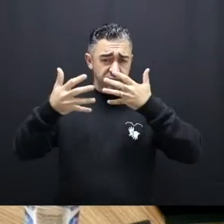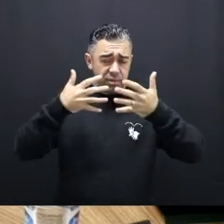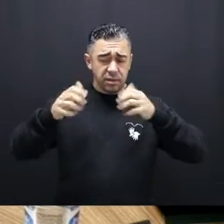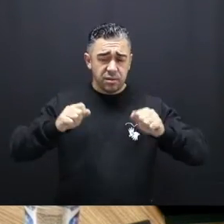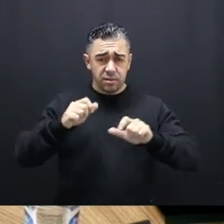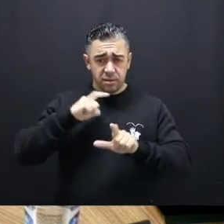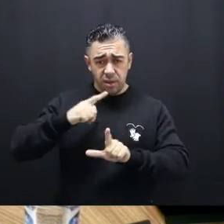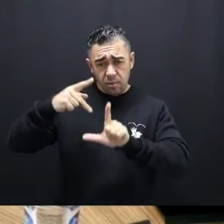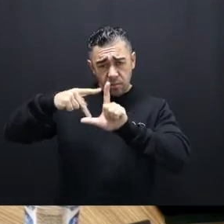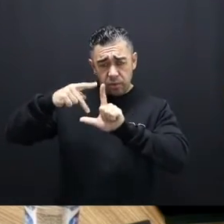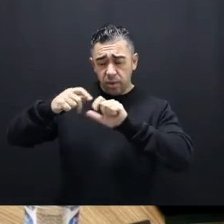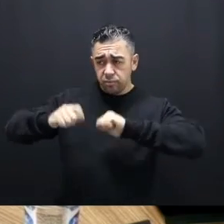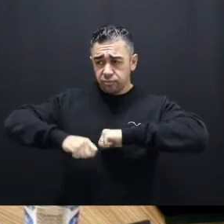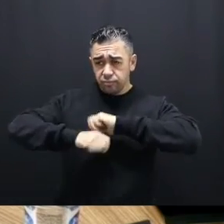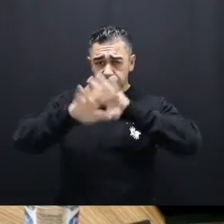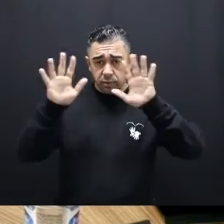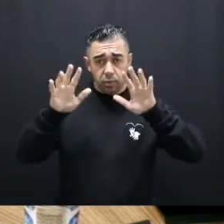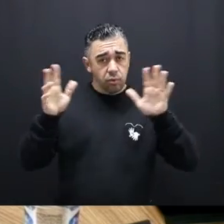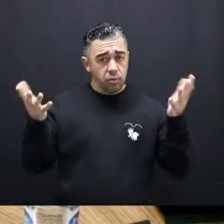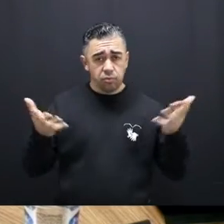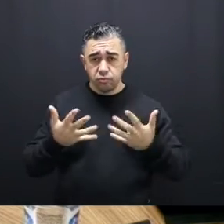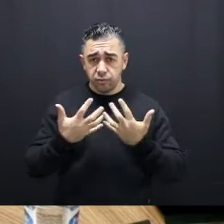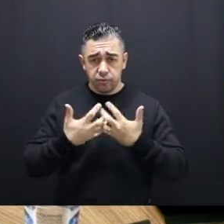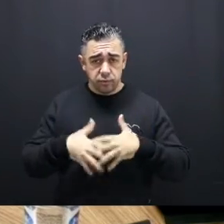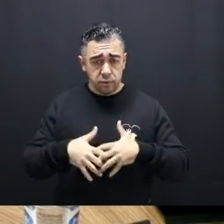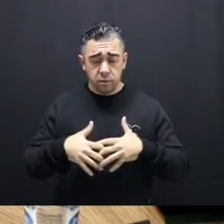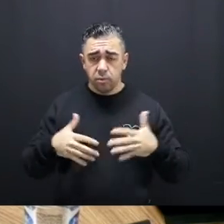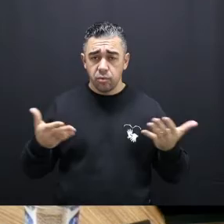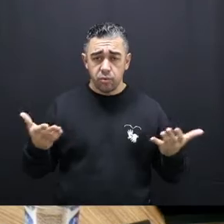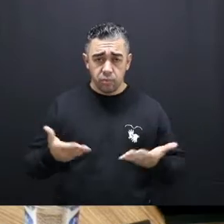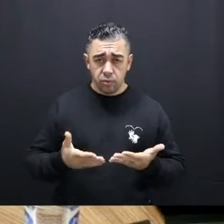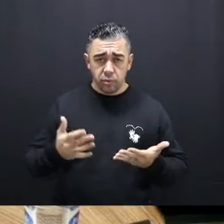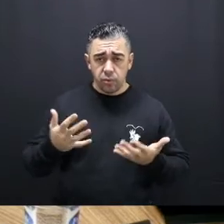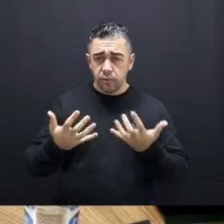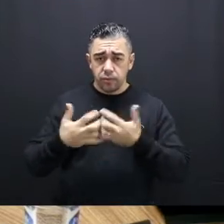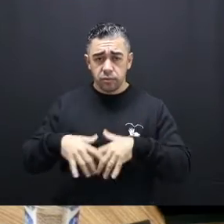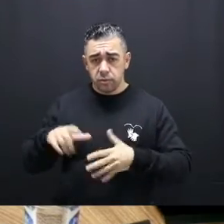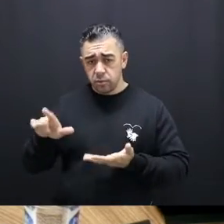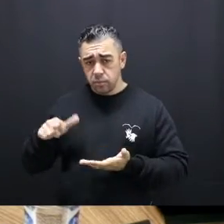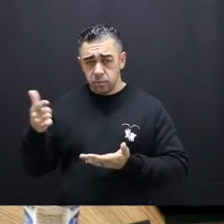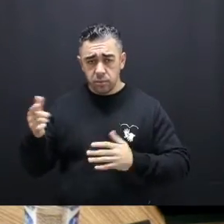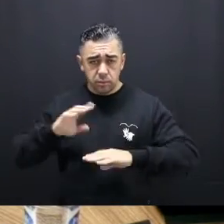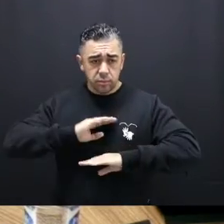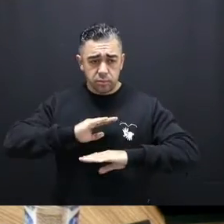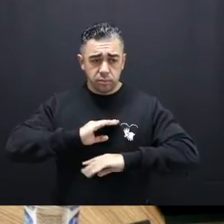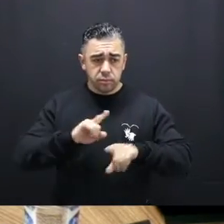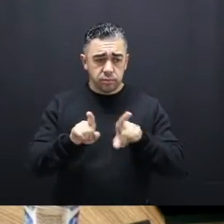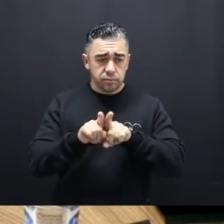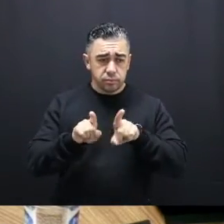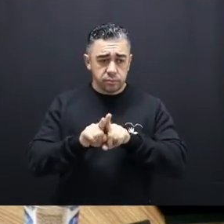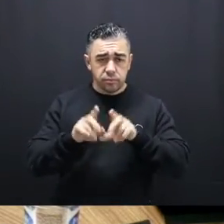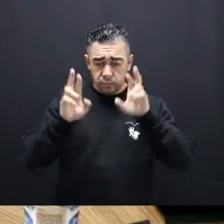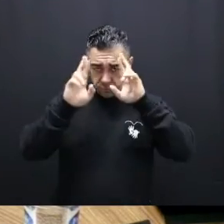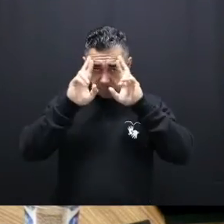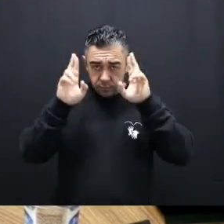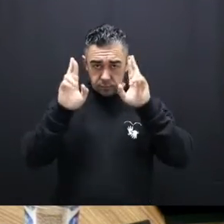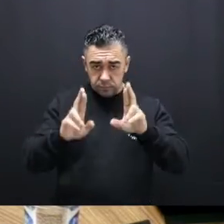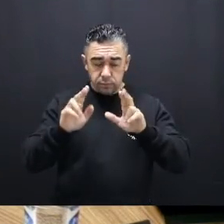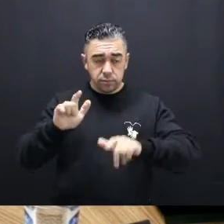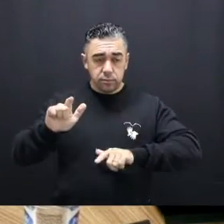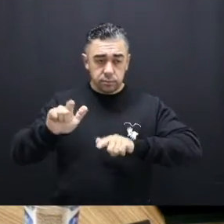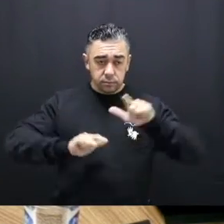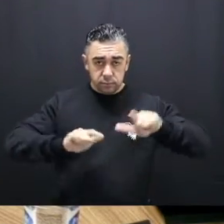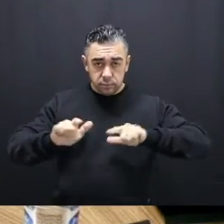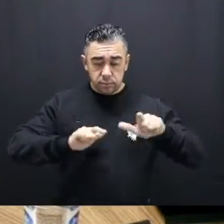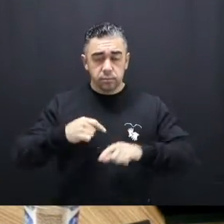não vai funcionar hoje e não vai funcionar numa outra situação a respeito o nosso trabalho